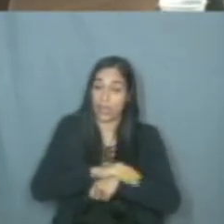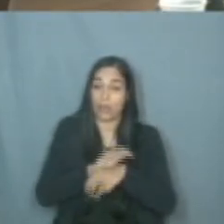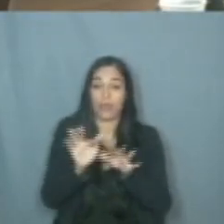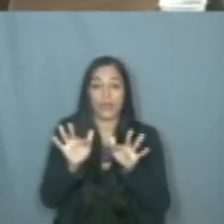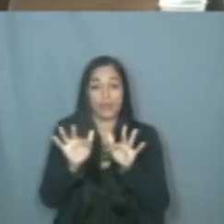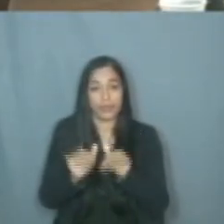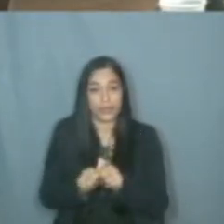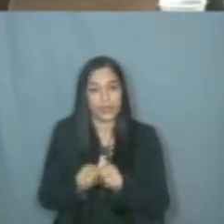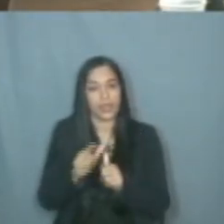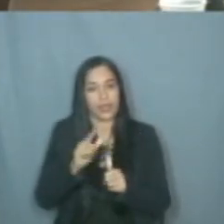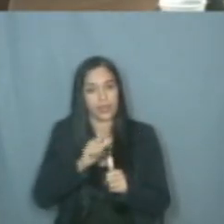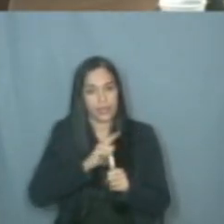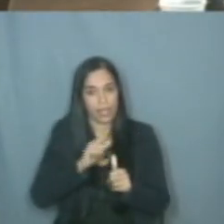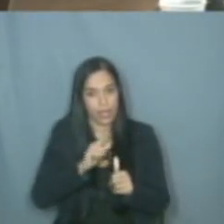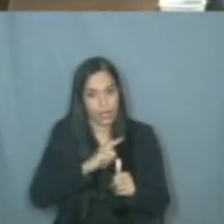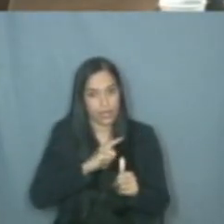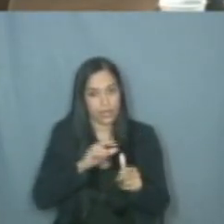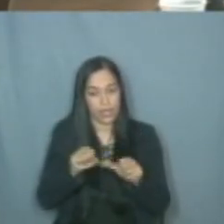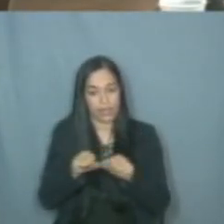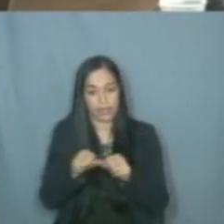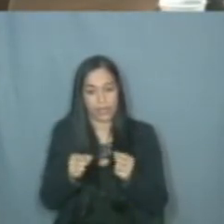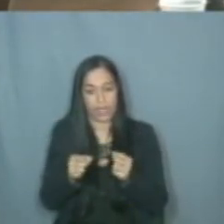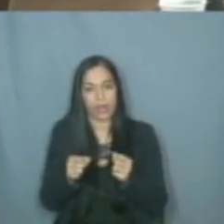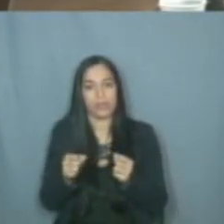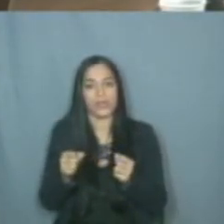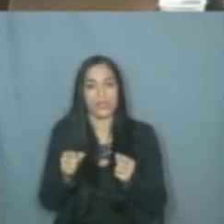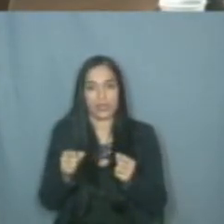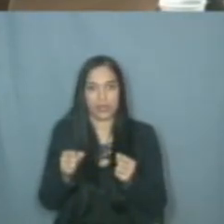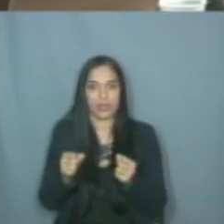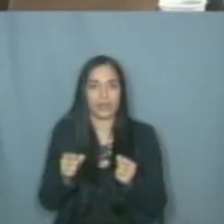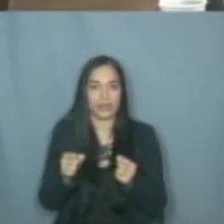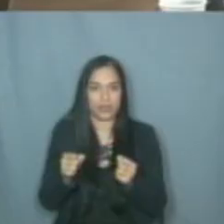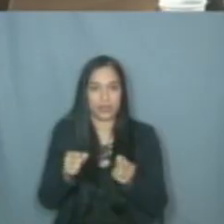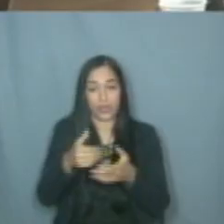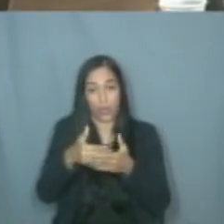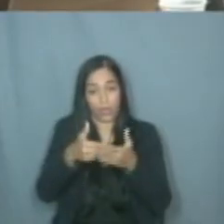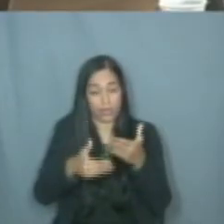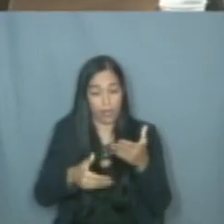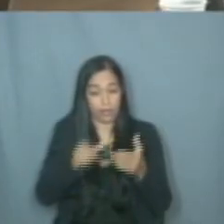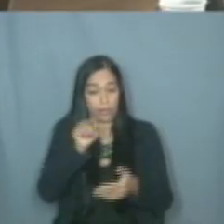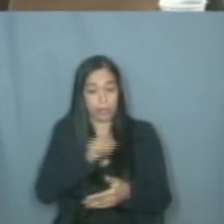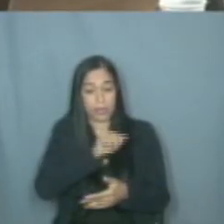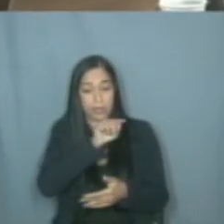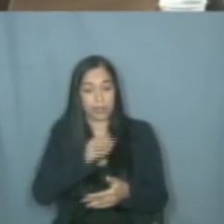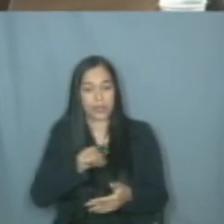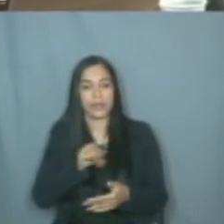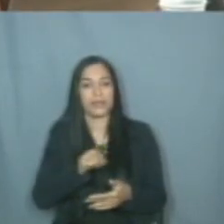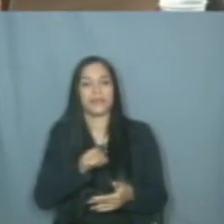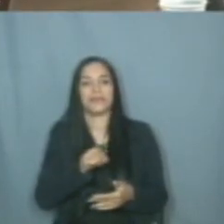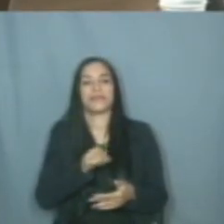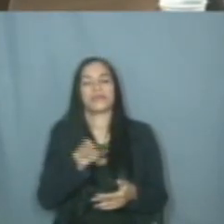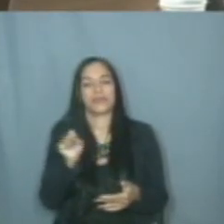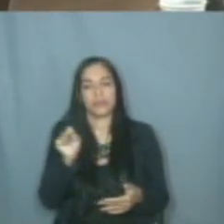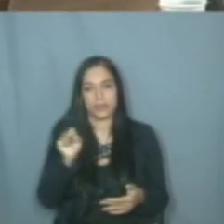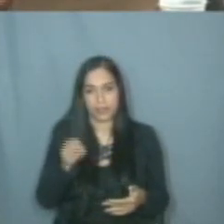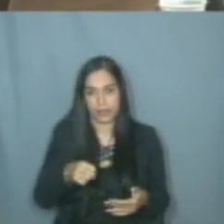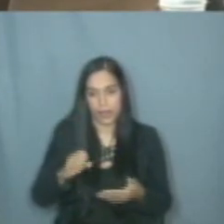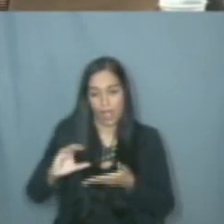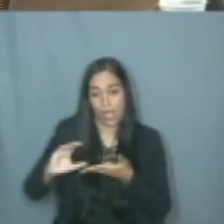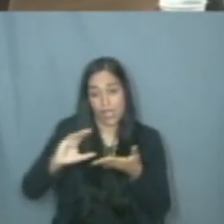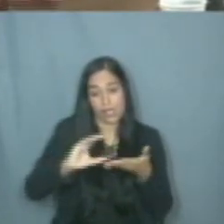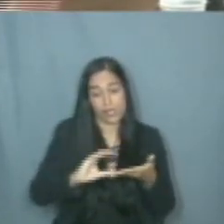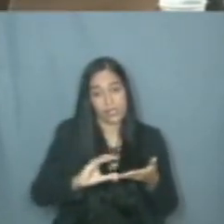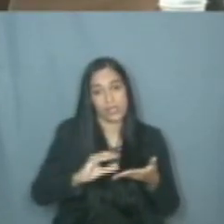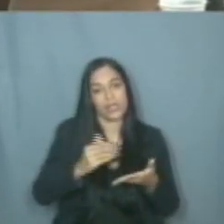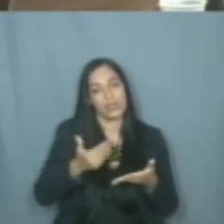leitura, se existe alguma forma de quebra de contrato de forma unilateral. Se não houver, cabe sim rescisão de